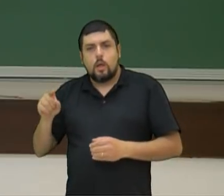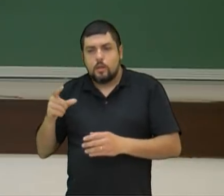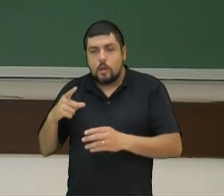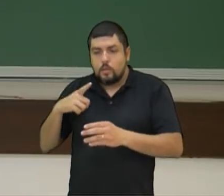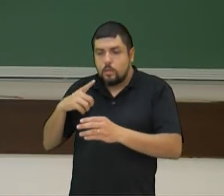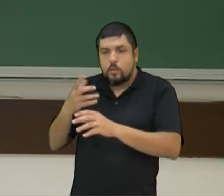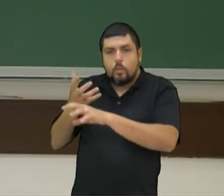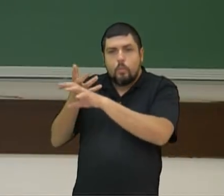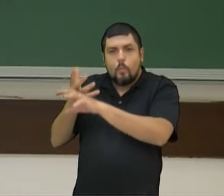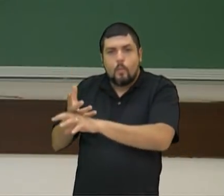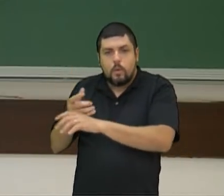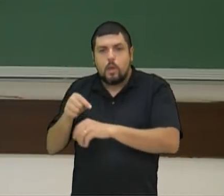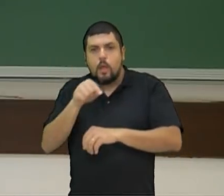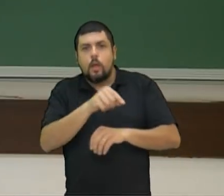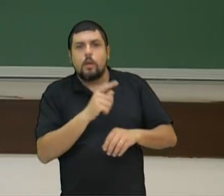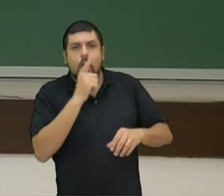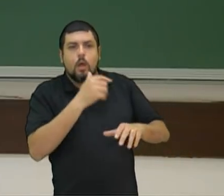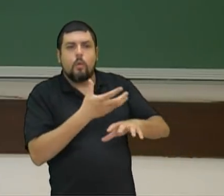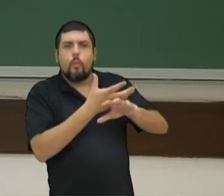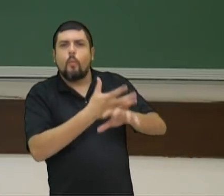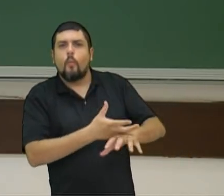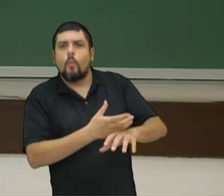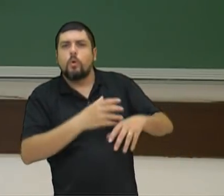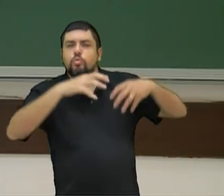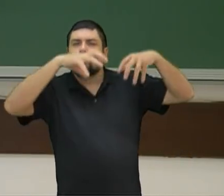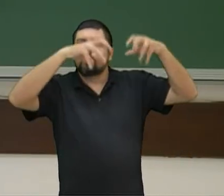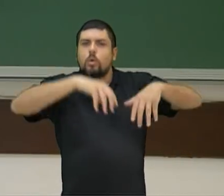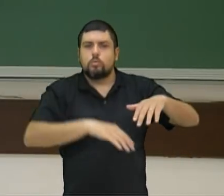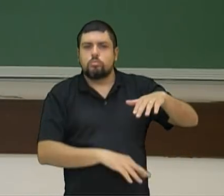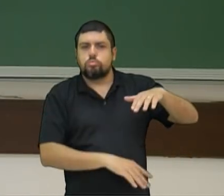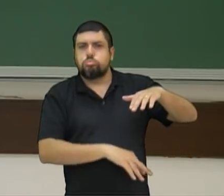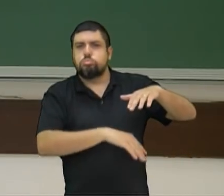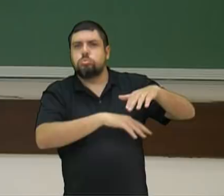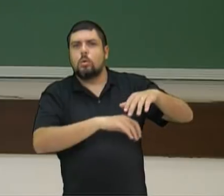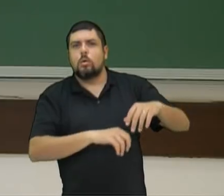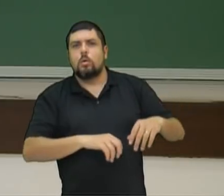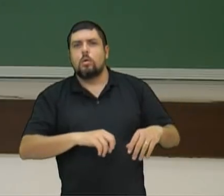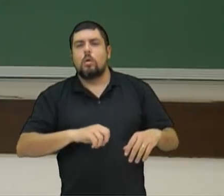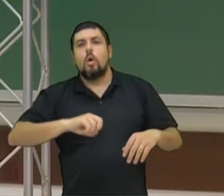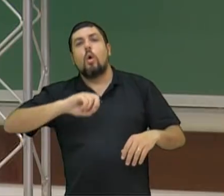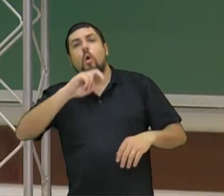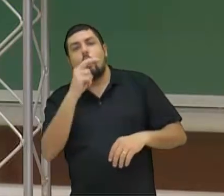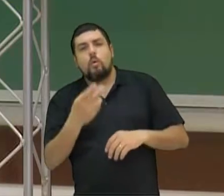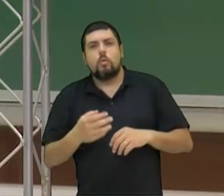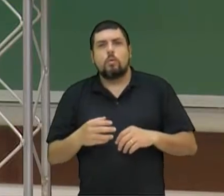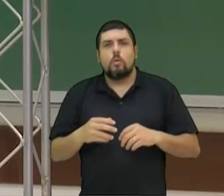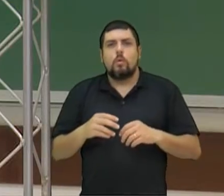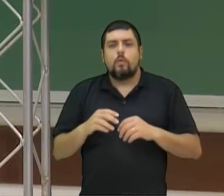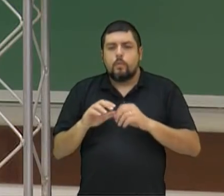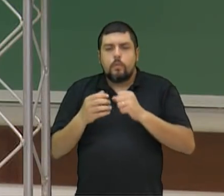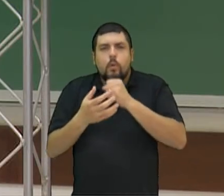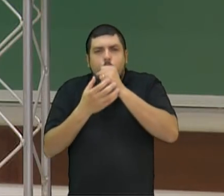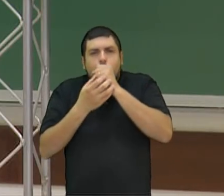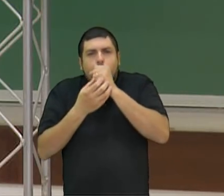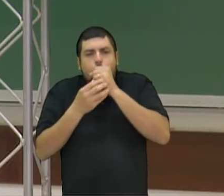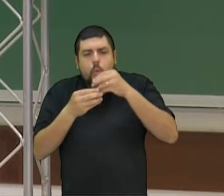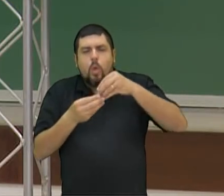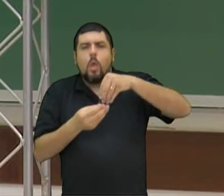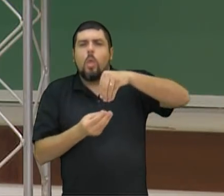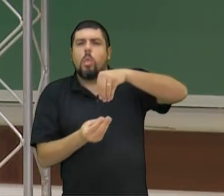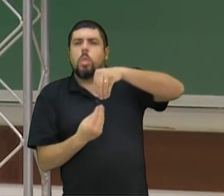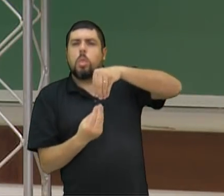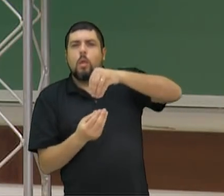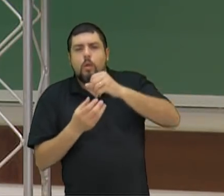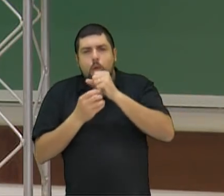água. Né? Quando eu digo para alguém me ajudar a encher os balões lá para a festa de aniversário, as bexigas, eu digo, ô fulano, me ajuda a encher